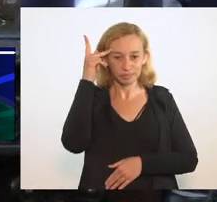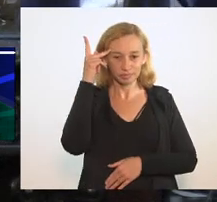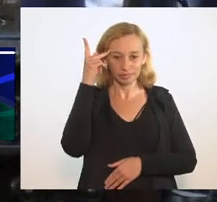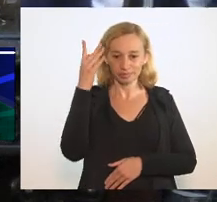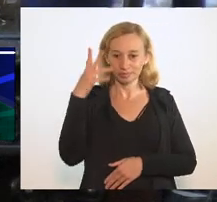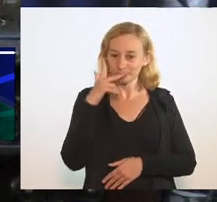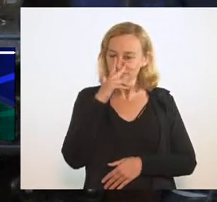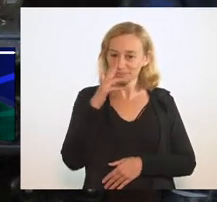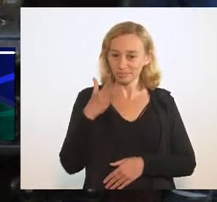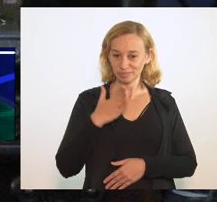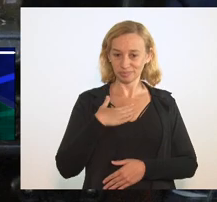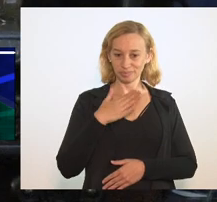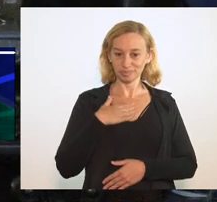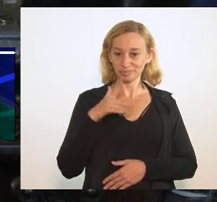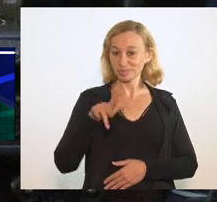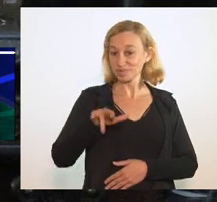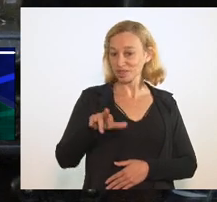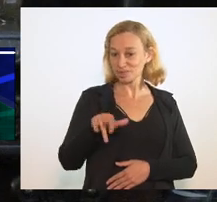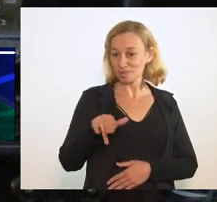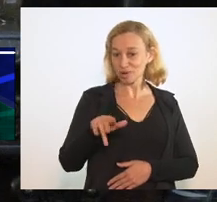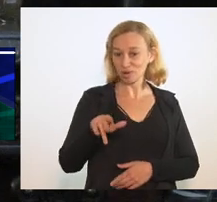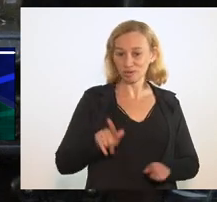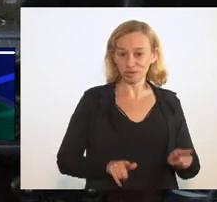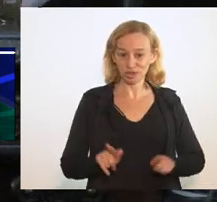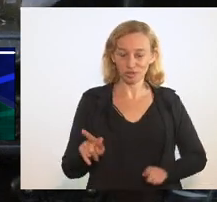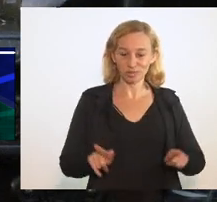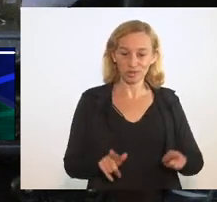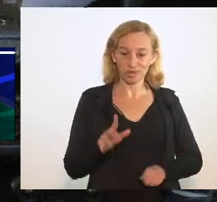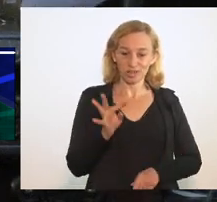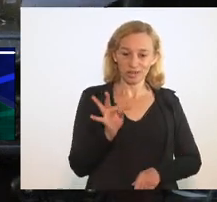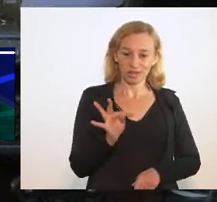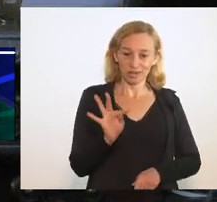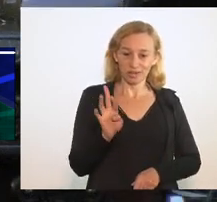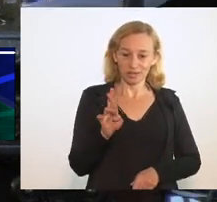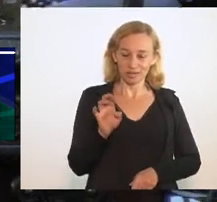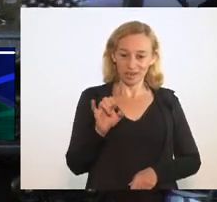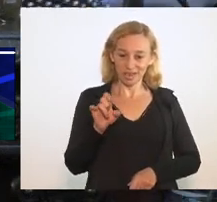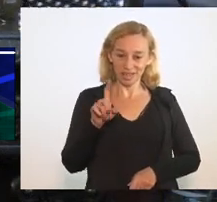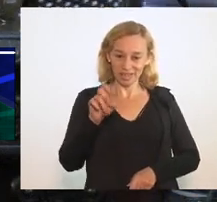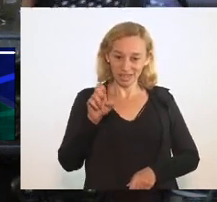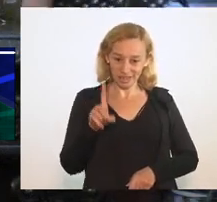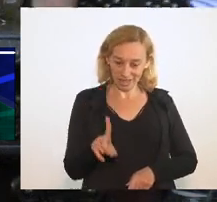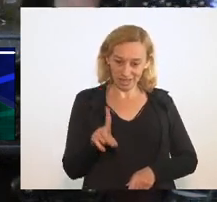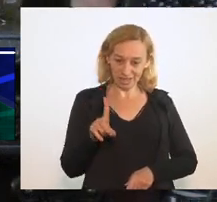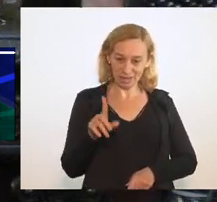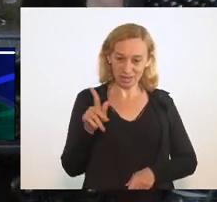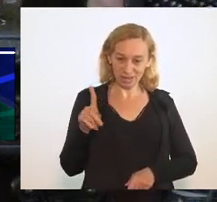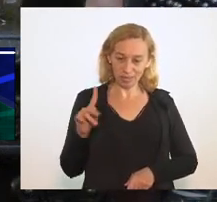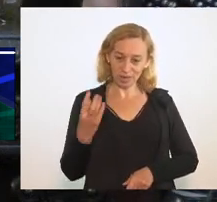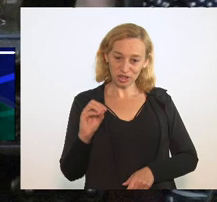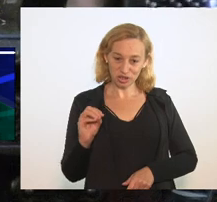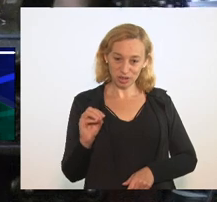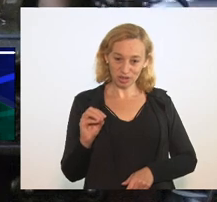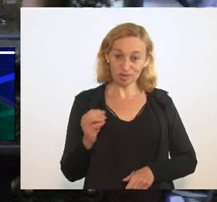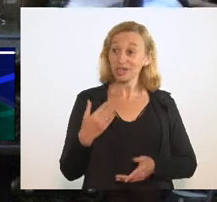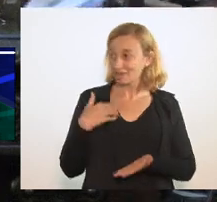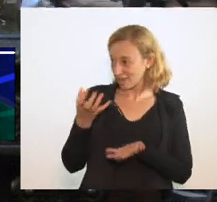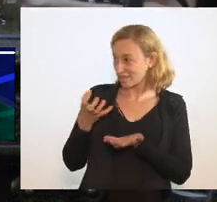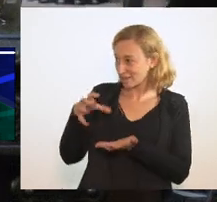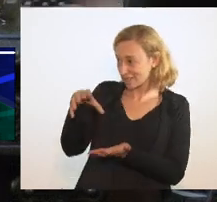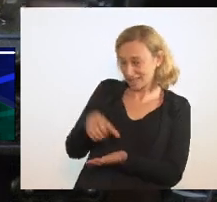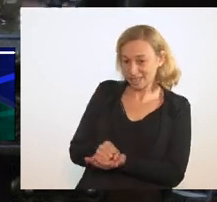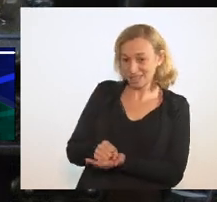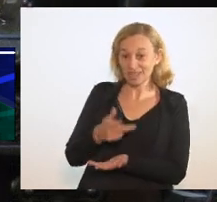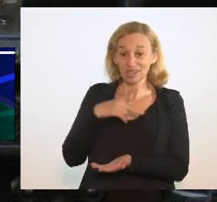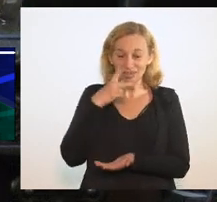comigo, meu irmão gêmeo, Fred Pacheco, e veio fazer uma homenagem à casa. Queria fazer esse registro e